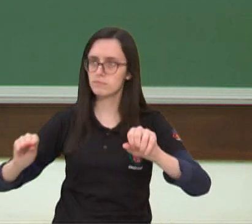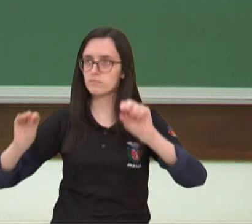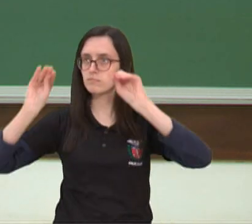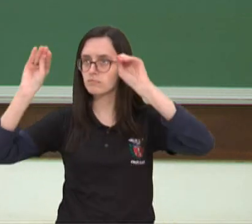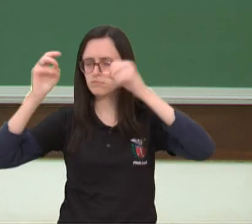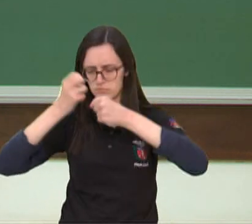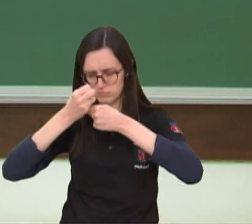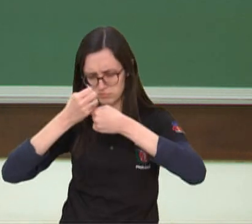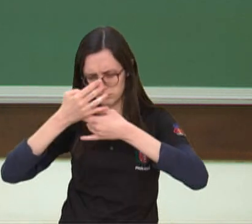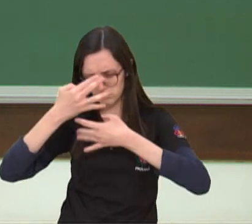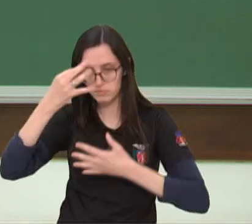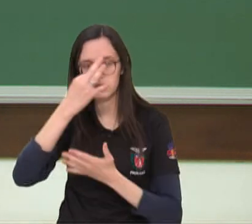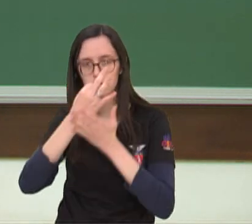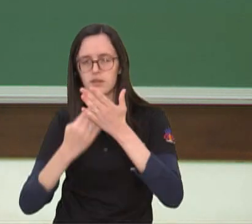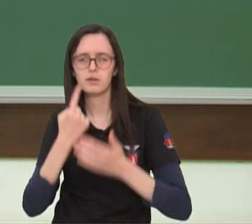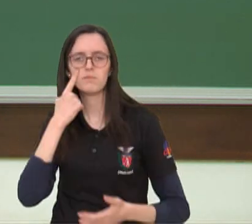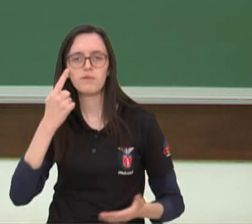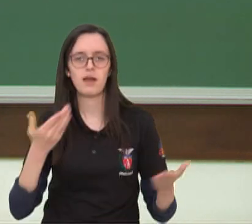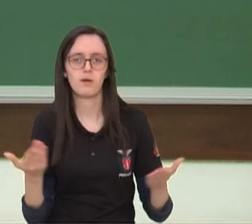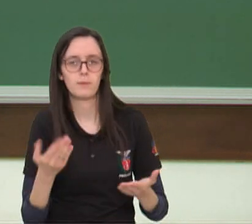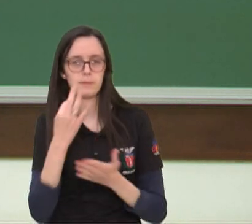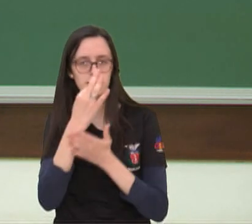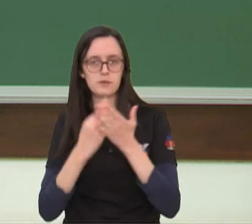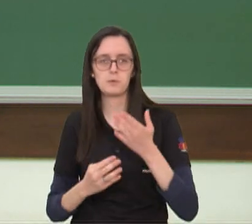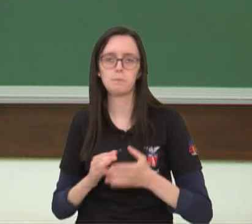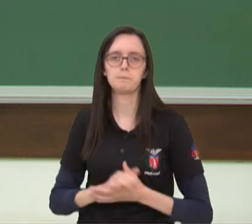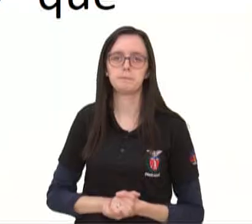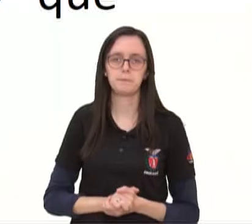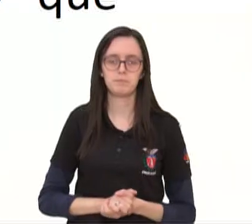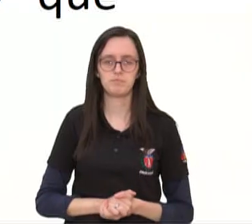um texto. Vamos dar uma olhadinha no texto?